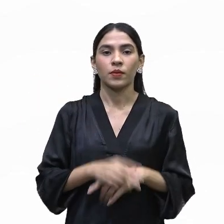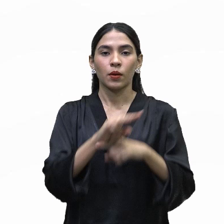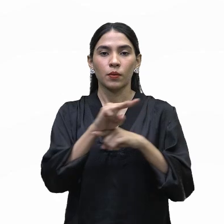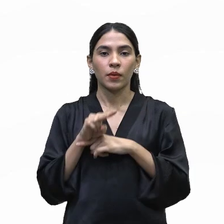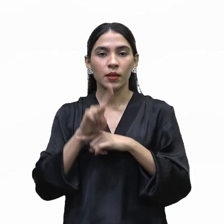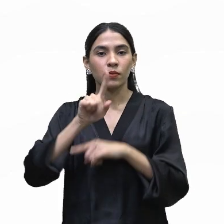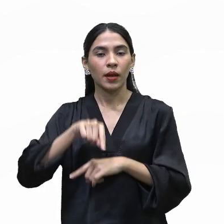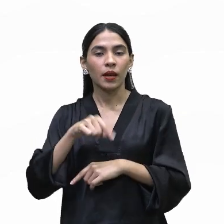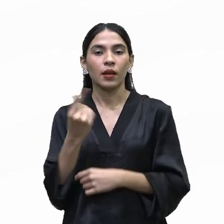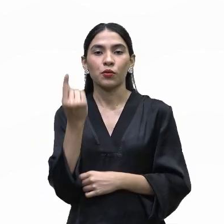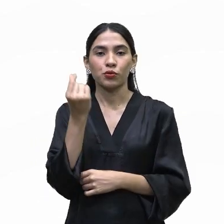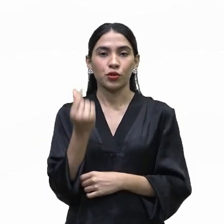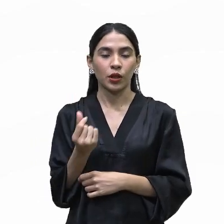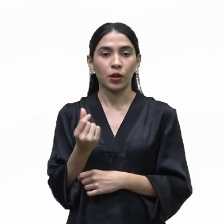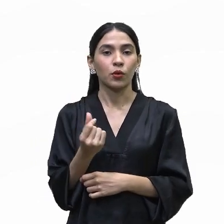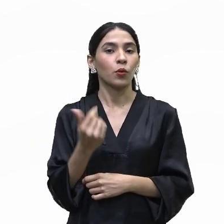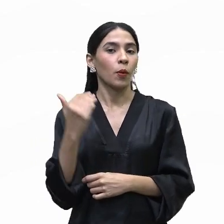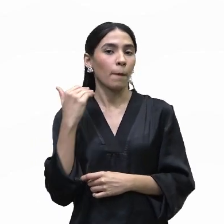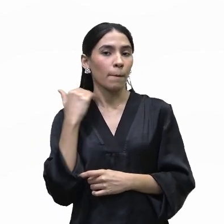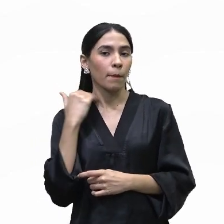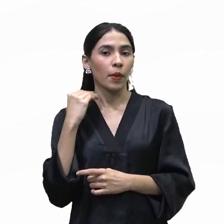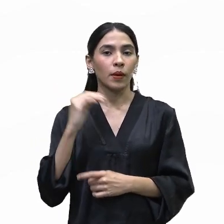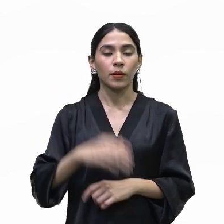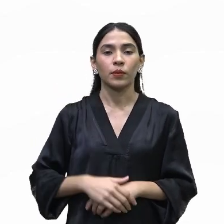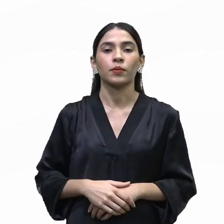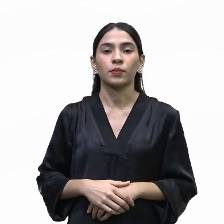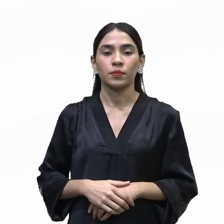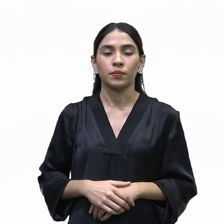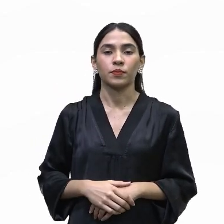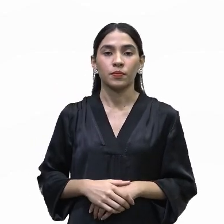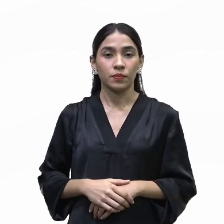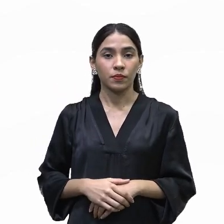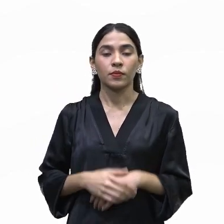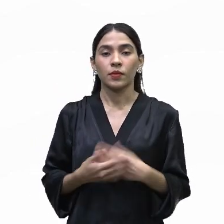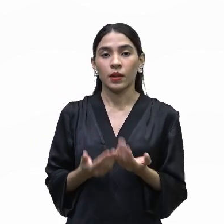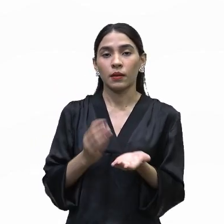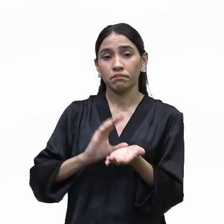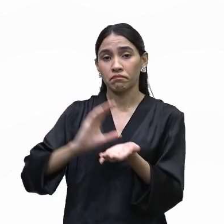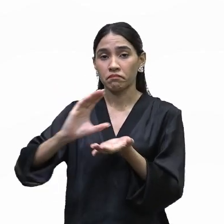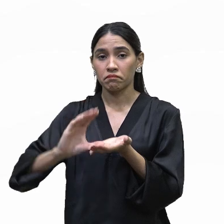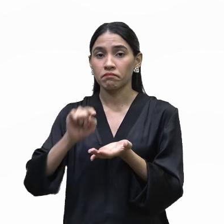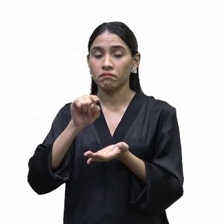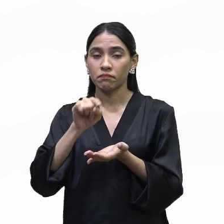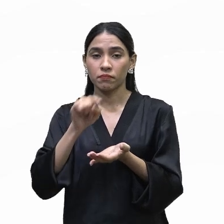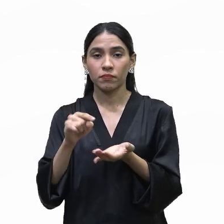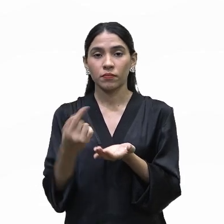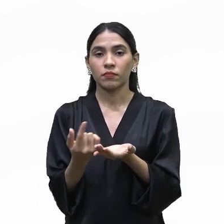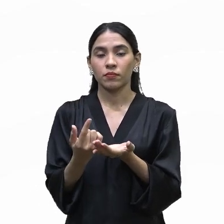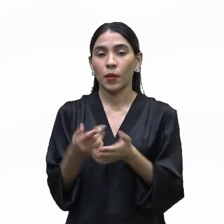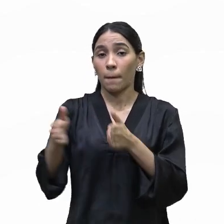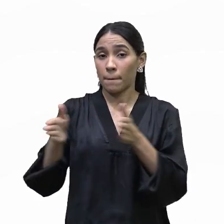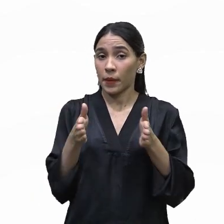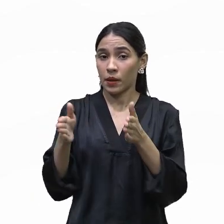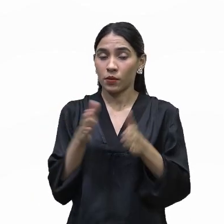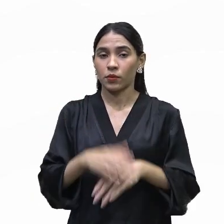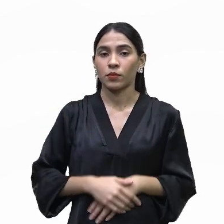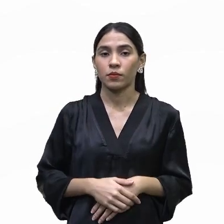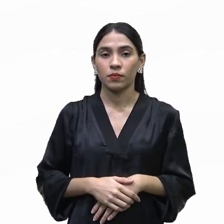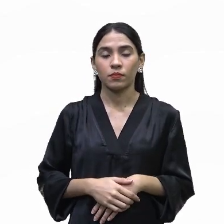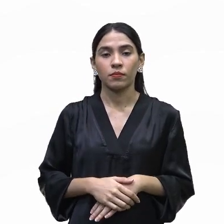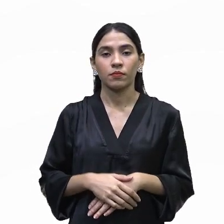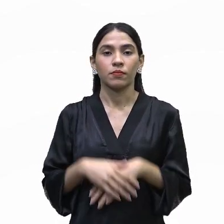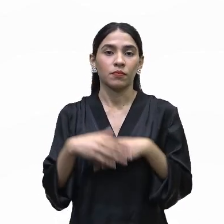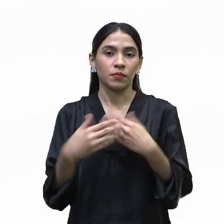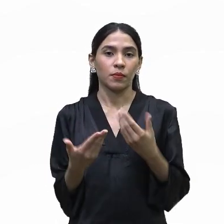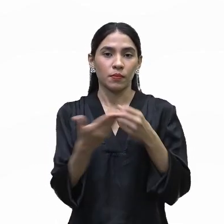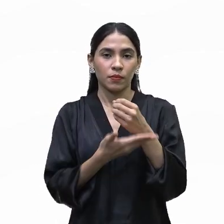é um valor que o banco ou a instituição financeira ela disponibiliza para você por um determinado período.